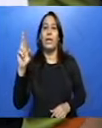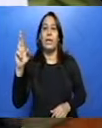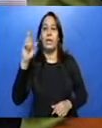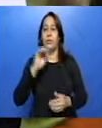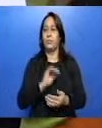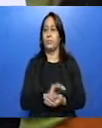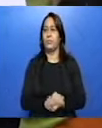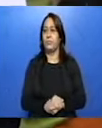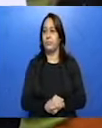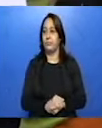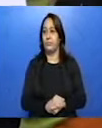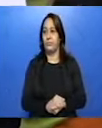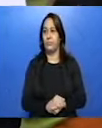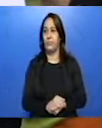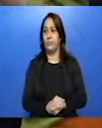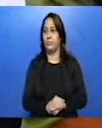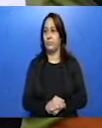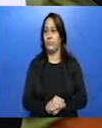forte.